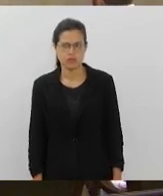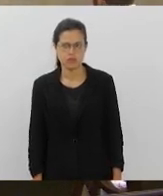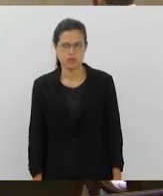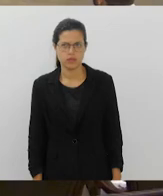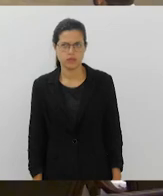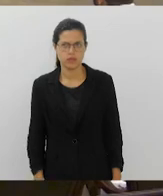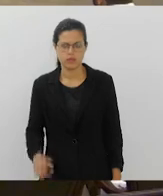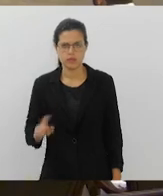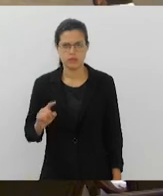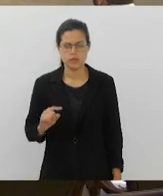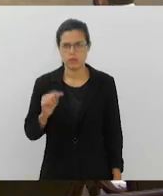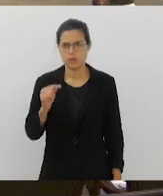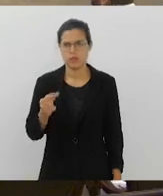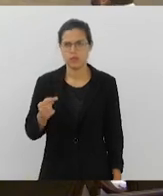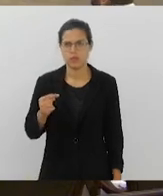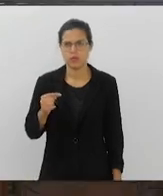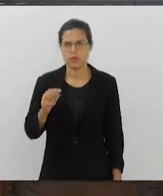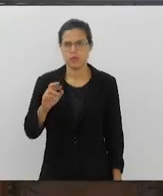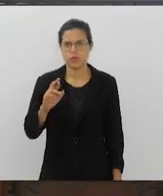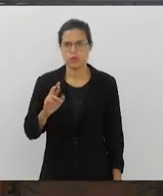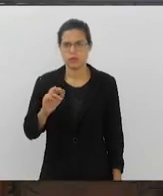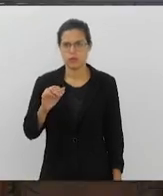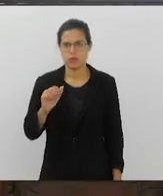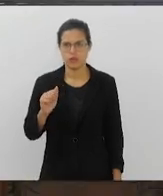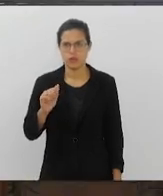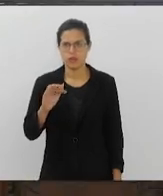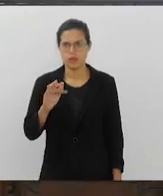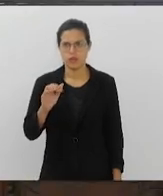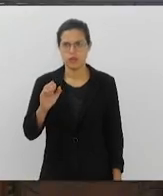Próximo agraciado, Rafael Reis Magalhães.